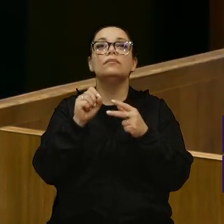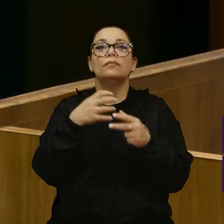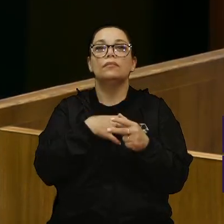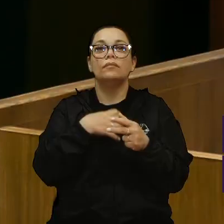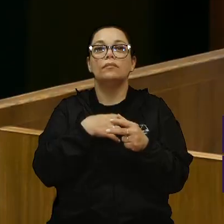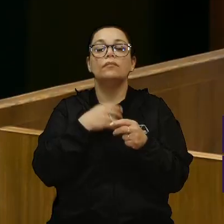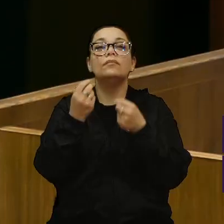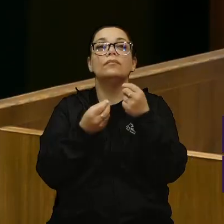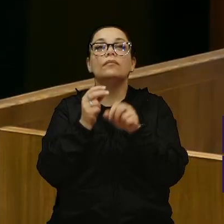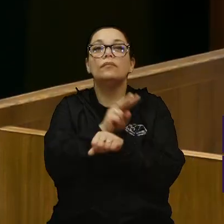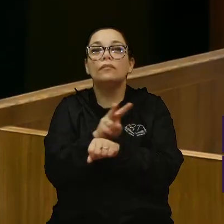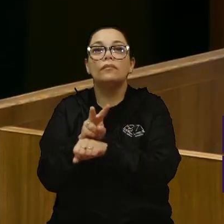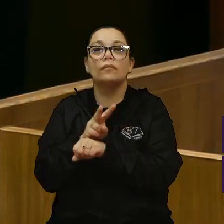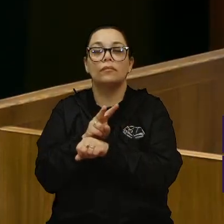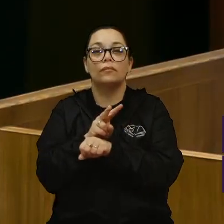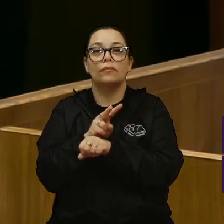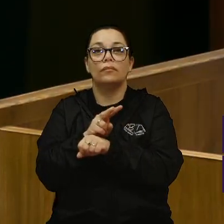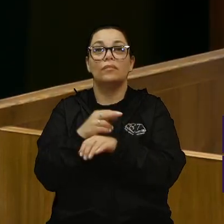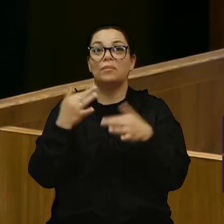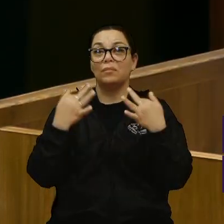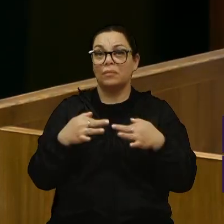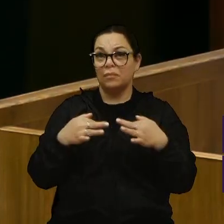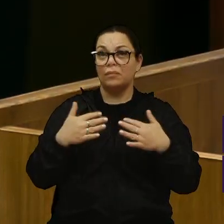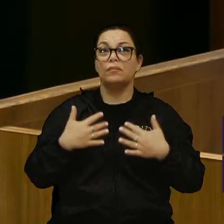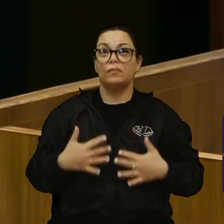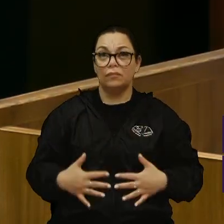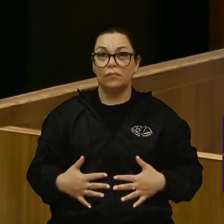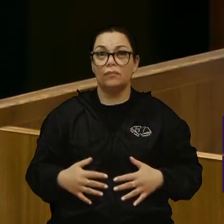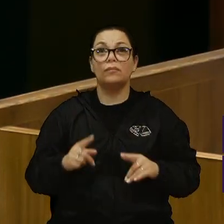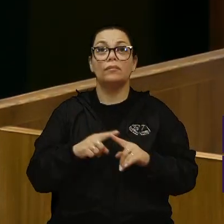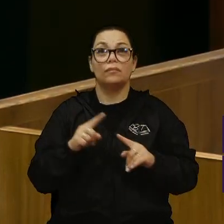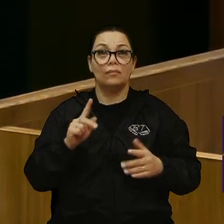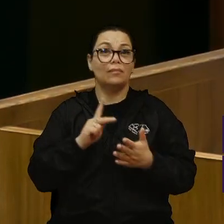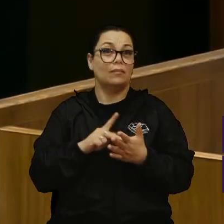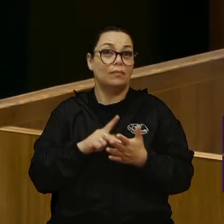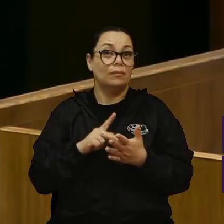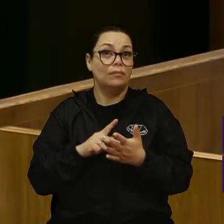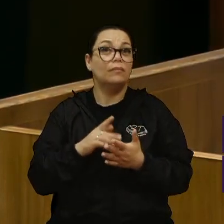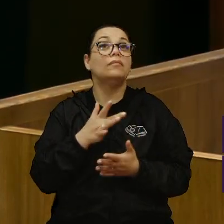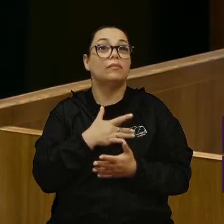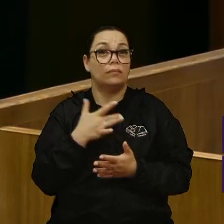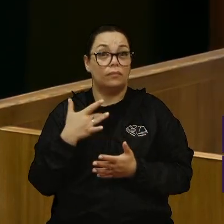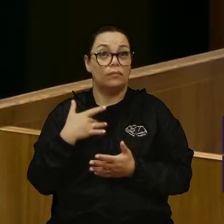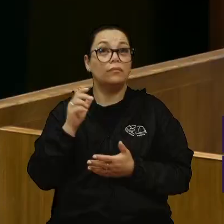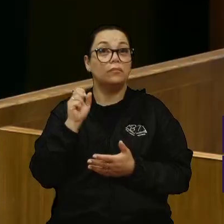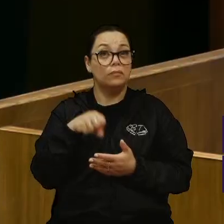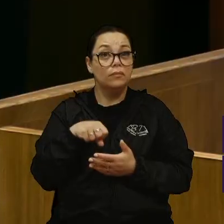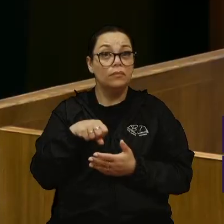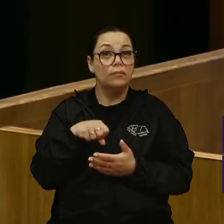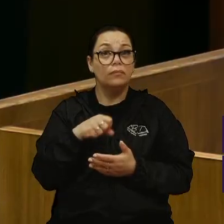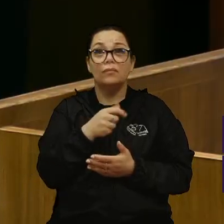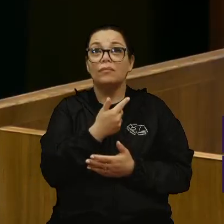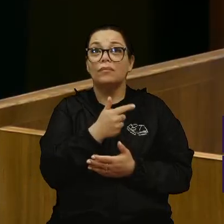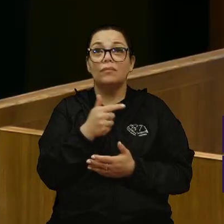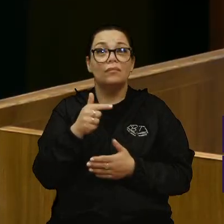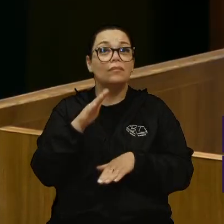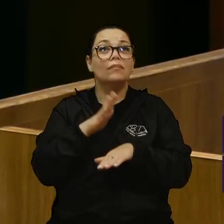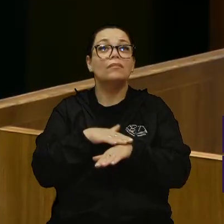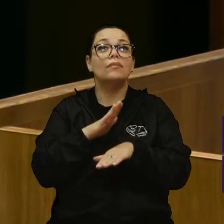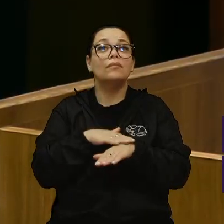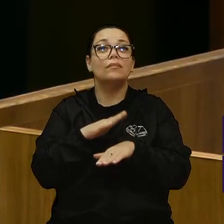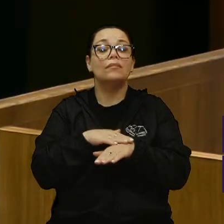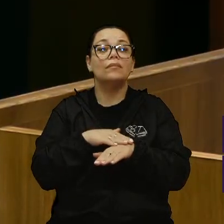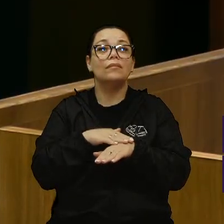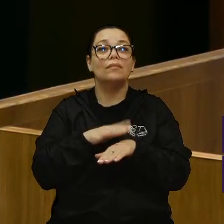se proteger. A gente tem dor no corpo, mas a verdade é que a gente é saudável. A gente não tem tempo para